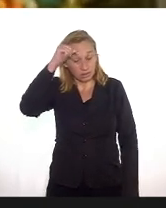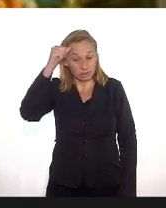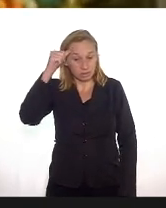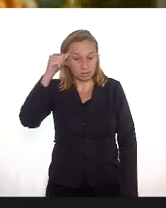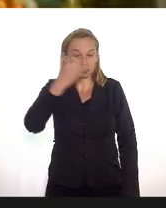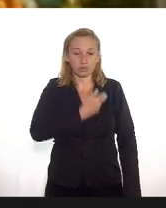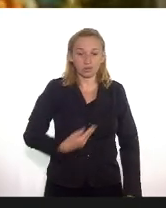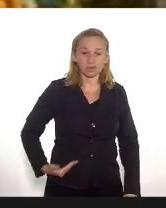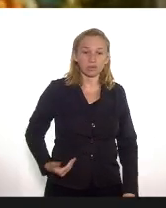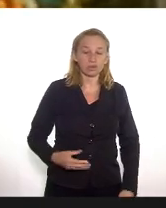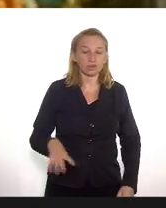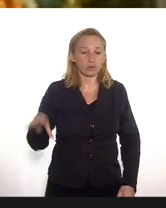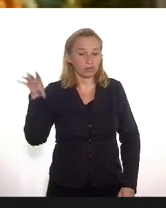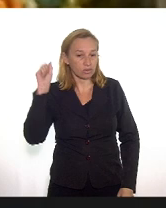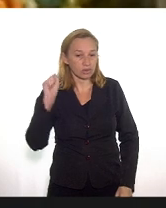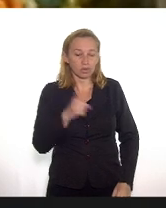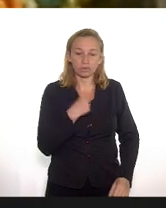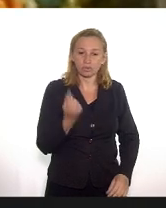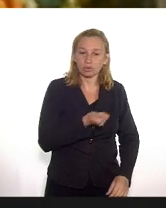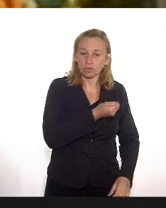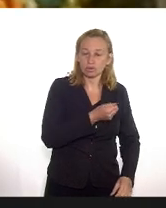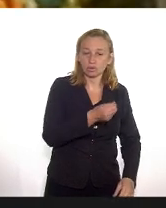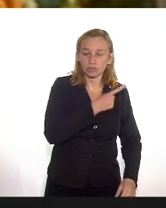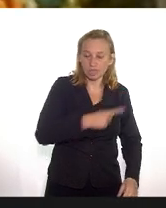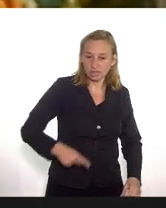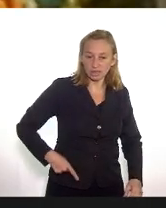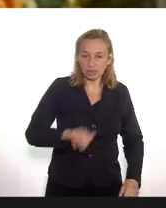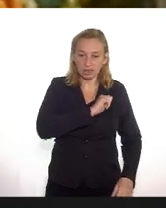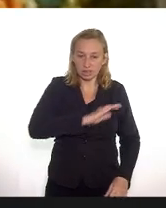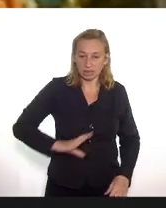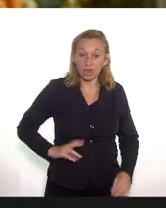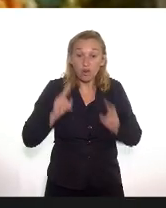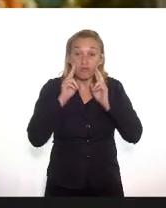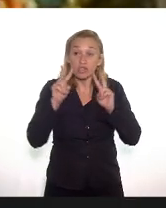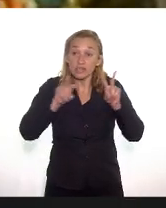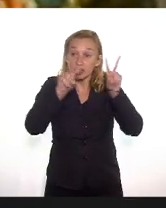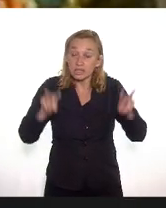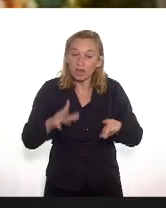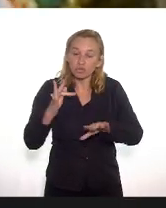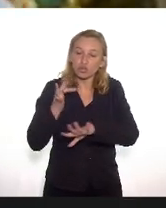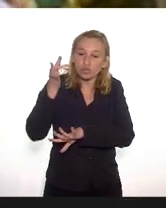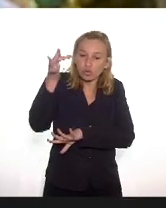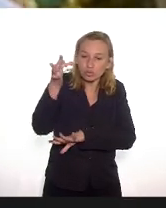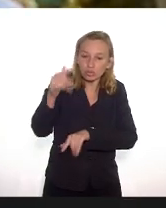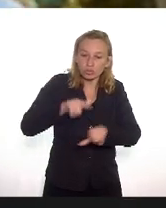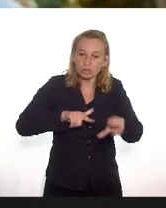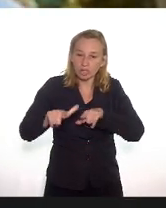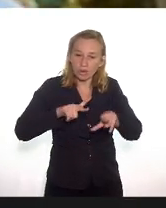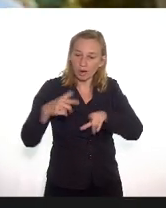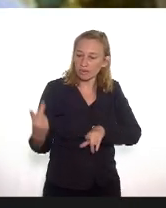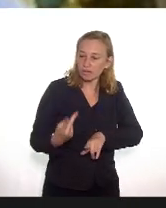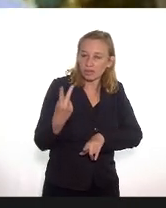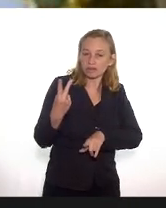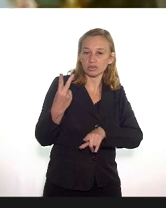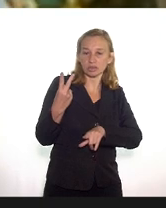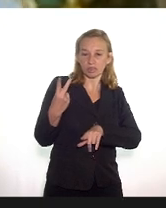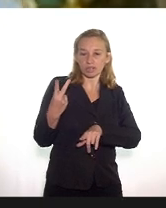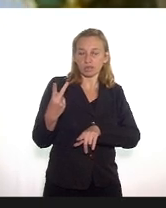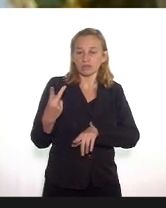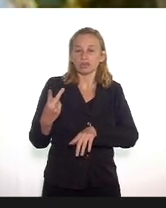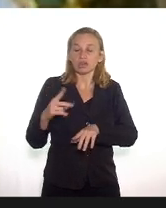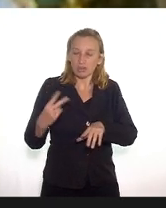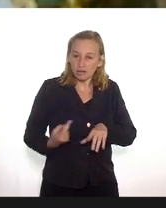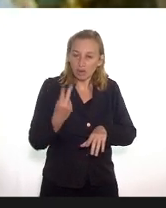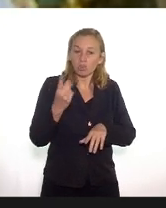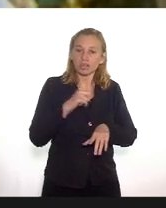André Siliano, que o presidente tem visão de futuro, um trabalho honrado e valoriza o